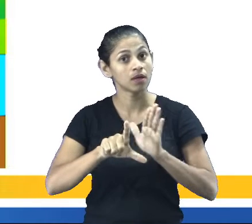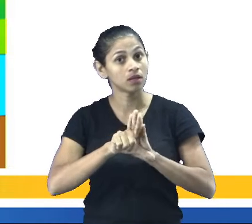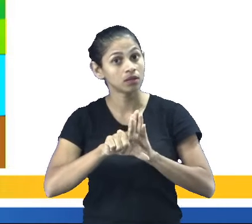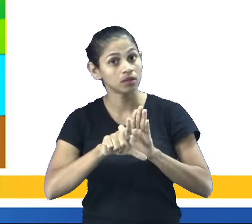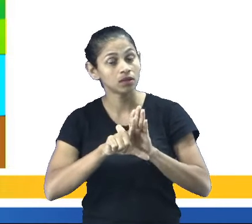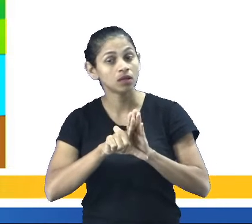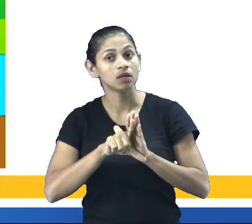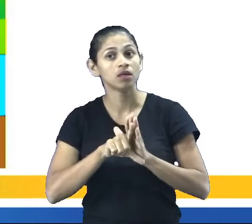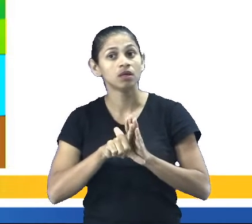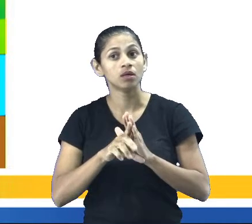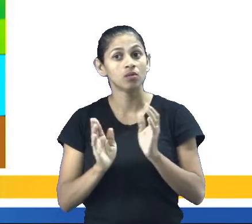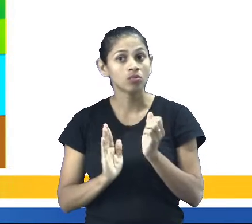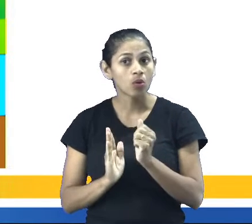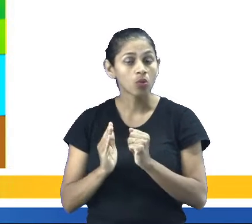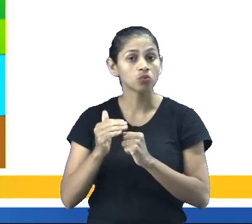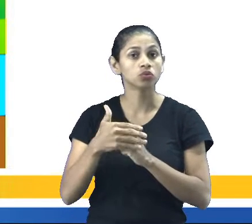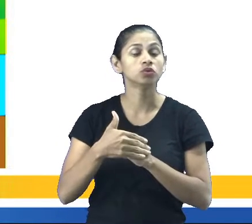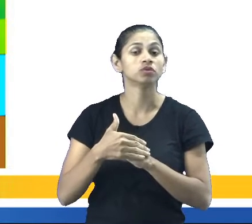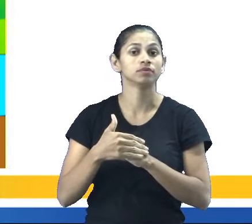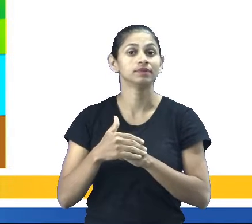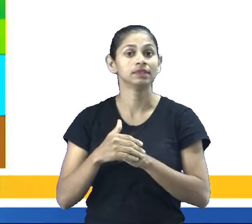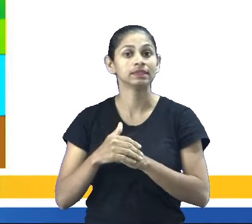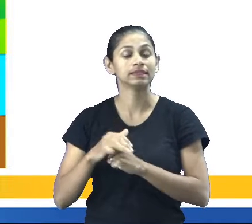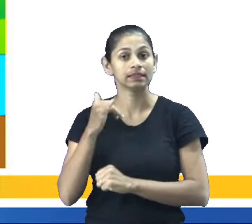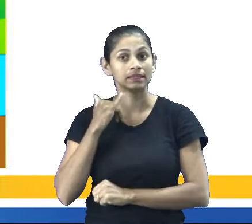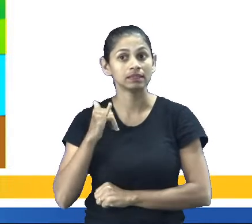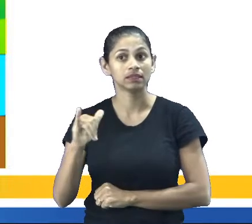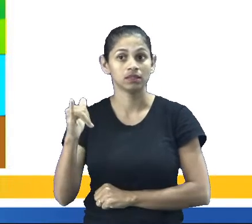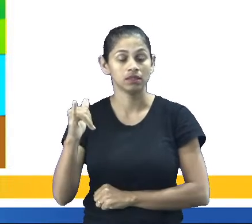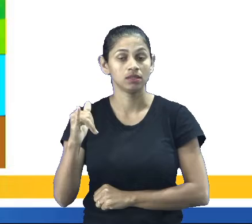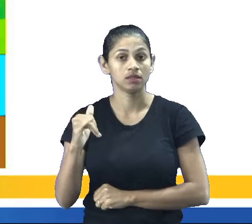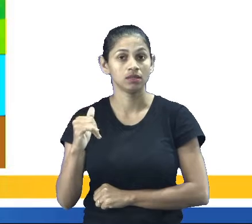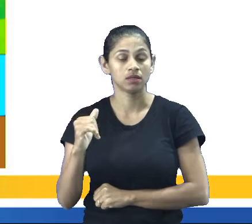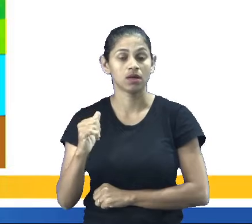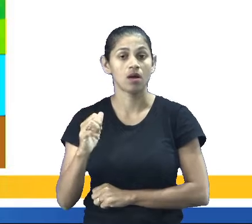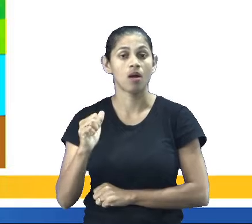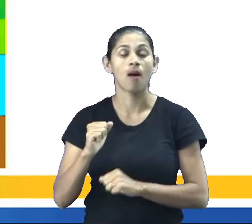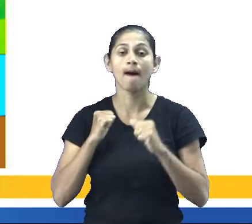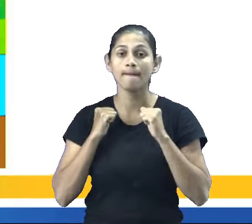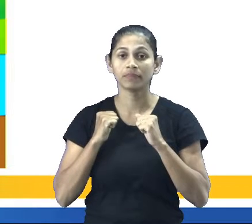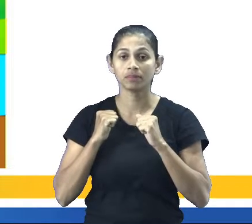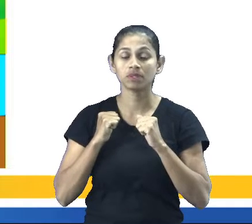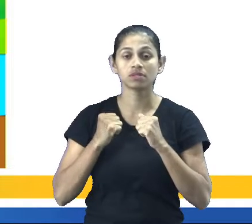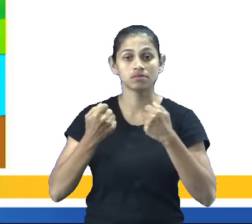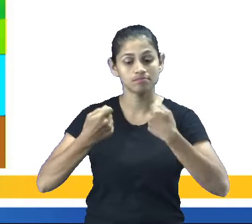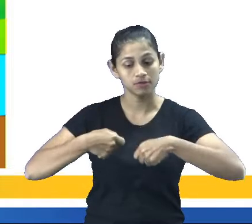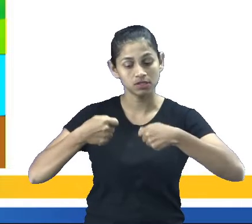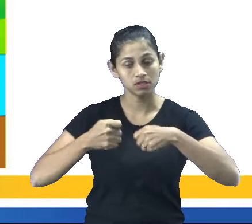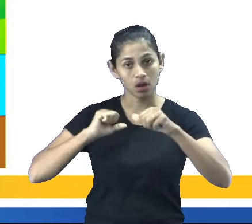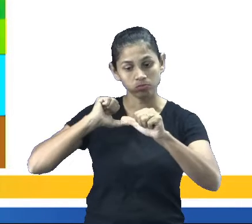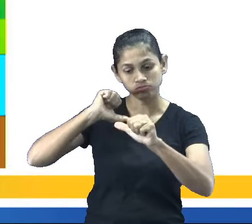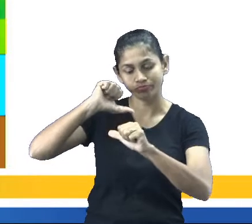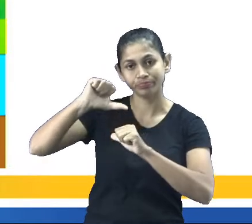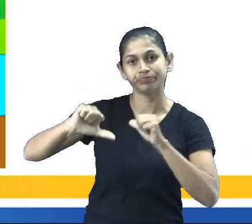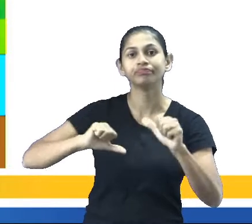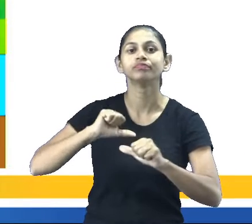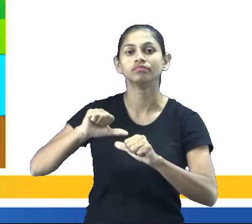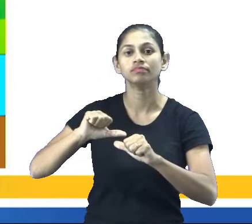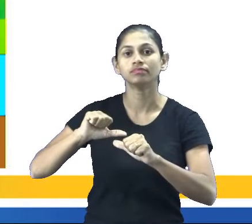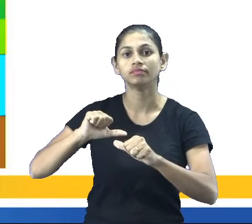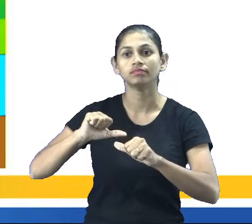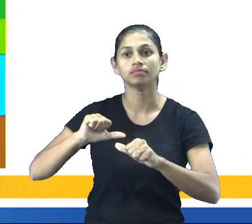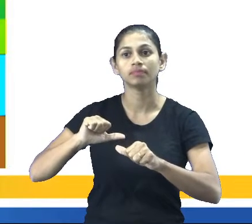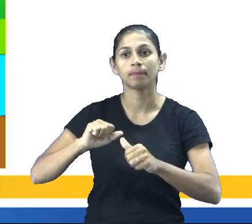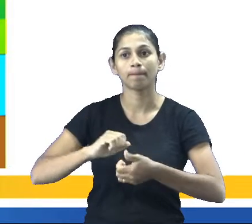ela não pode ser criada nem destruída, ela pode ser o quê? Convertida. Então aqui a gente vai converter o quê? A